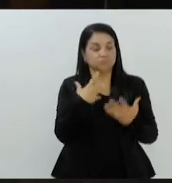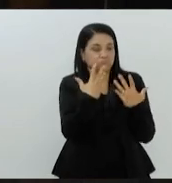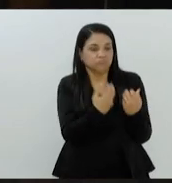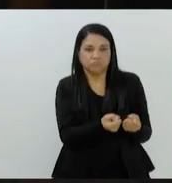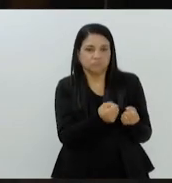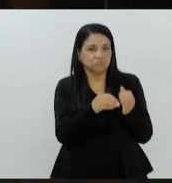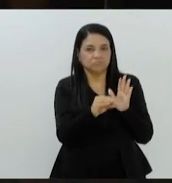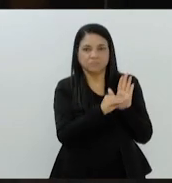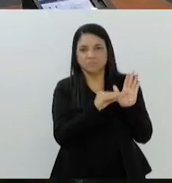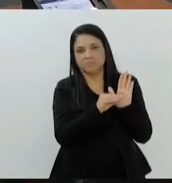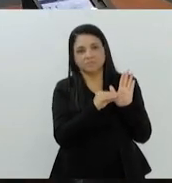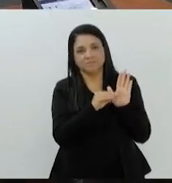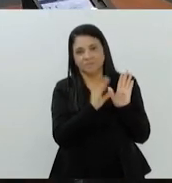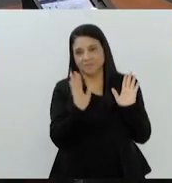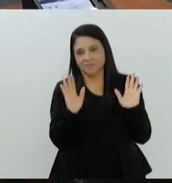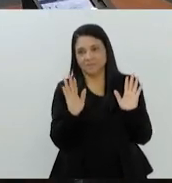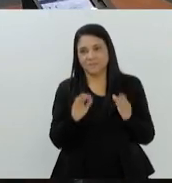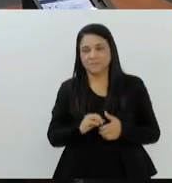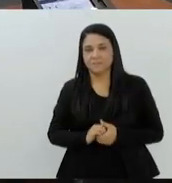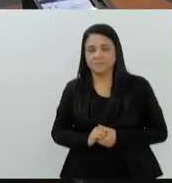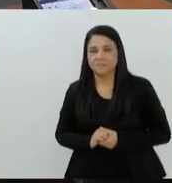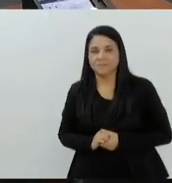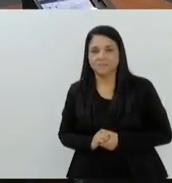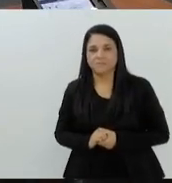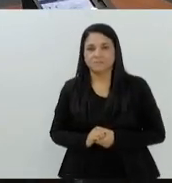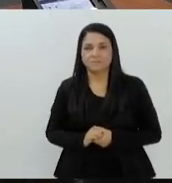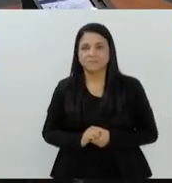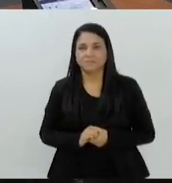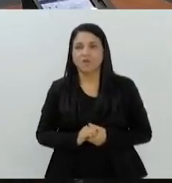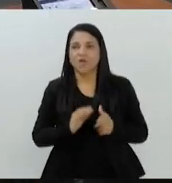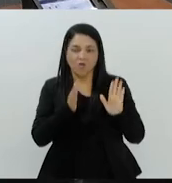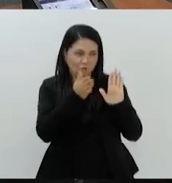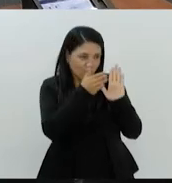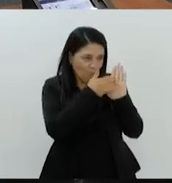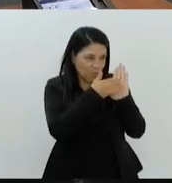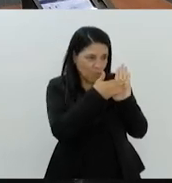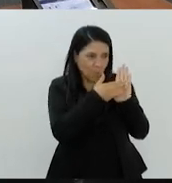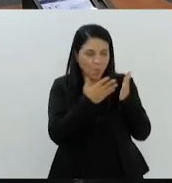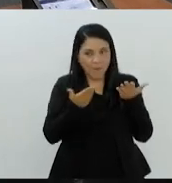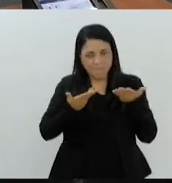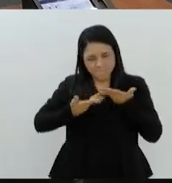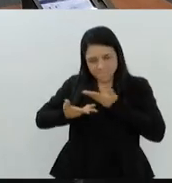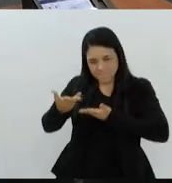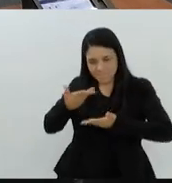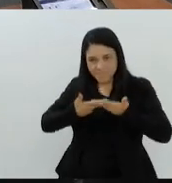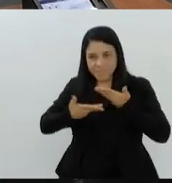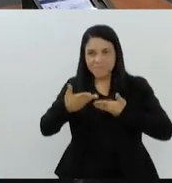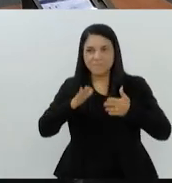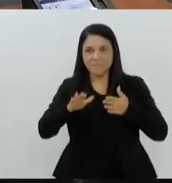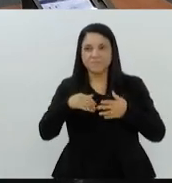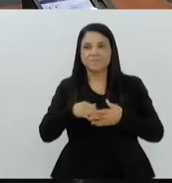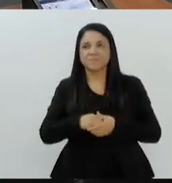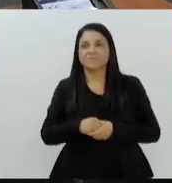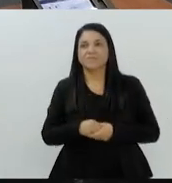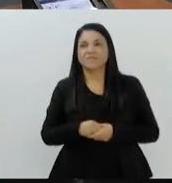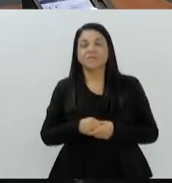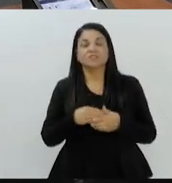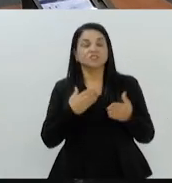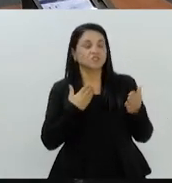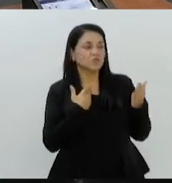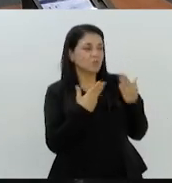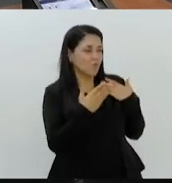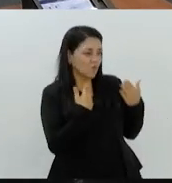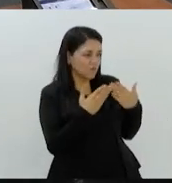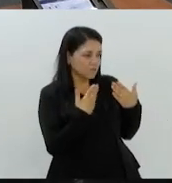as emendas dela. Deixa eu propor uma mediação. Pois não. Eu tenho aqui também, estava conversando aqui com